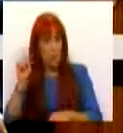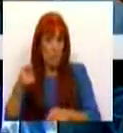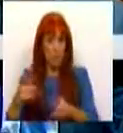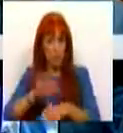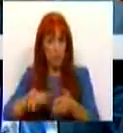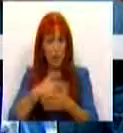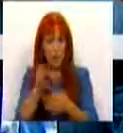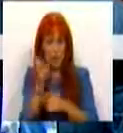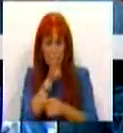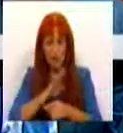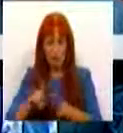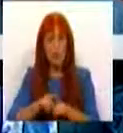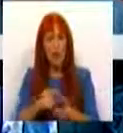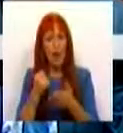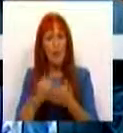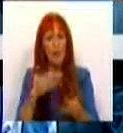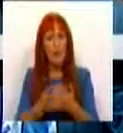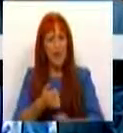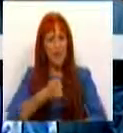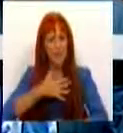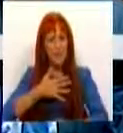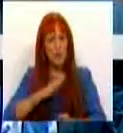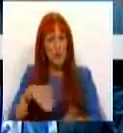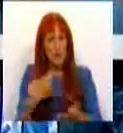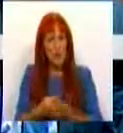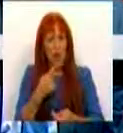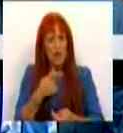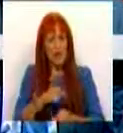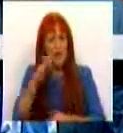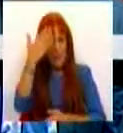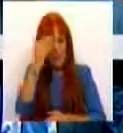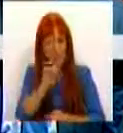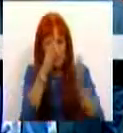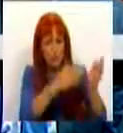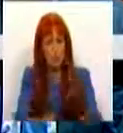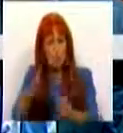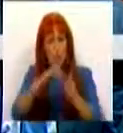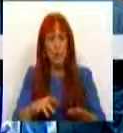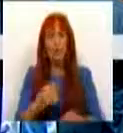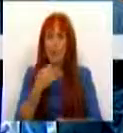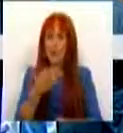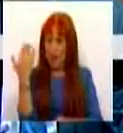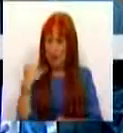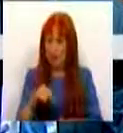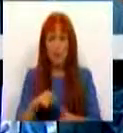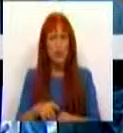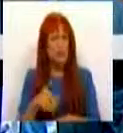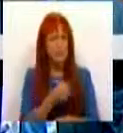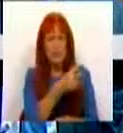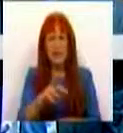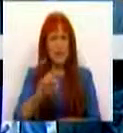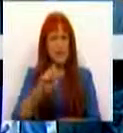nos programas operacionais, ao apoio às empresas à reposição da sua capacidade produtiva. Como referi há pouco, dos